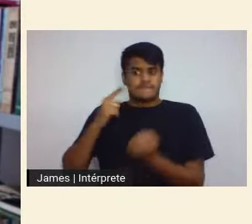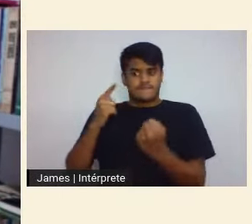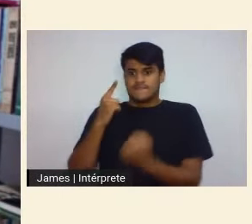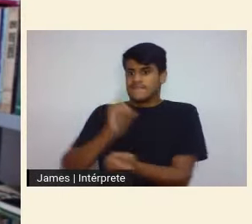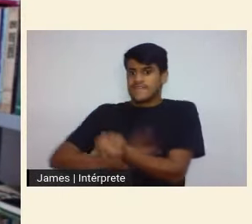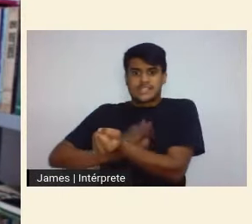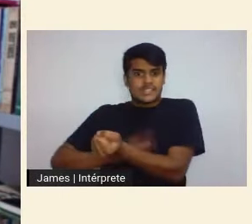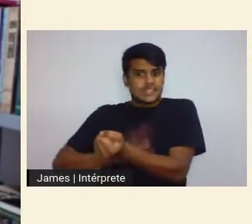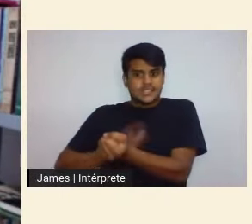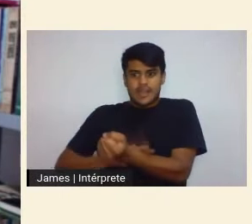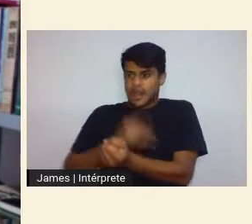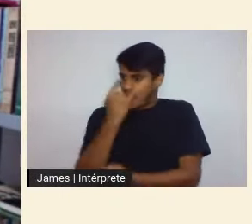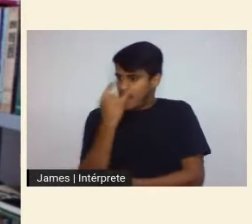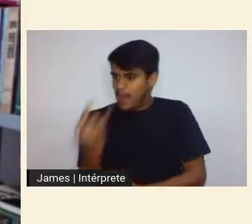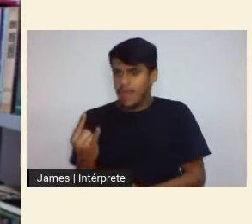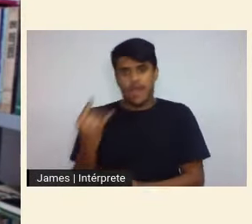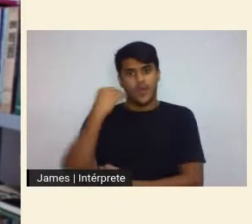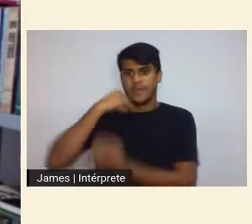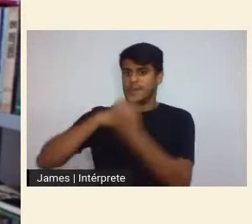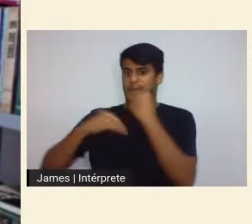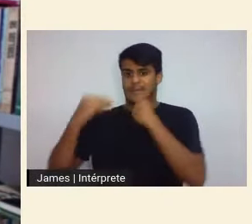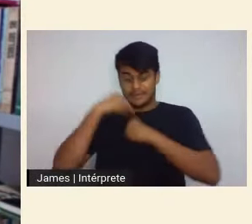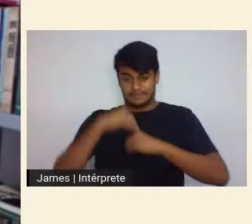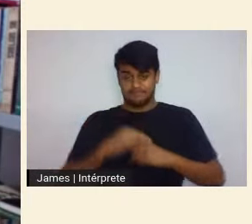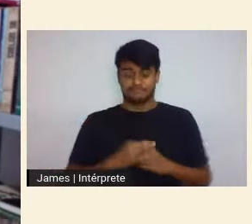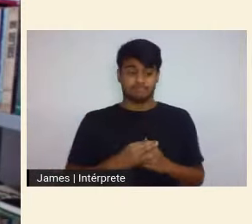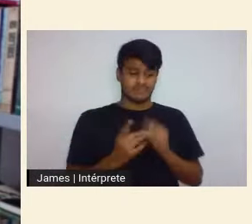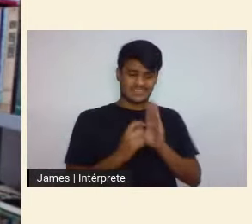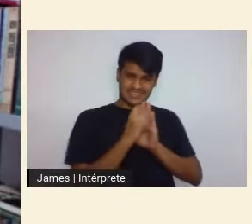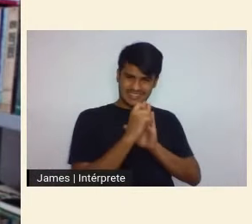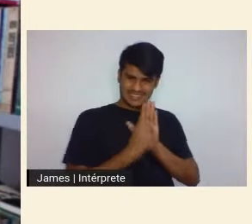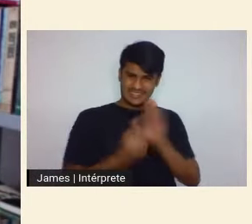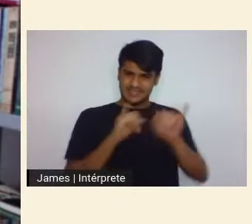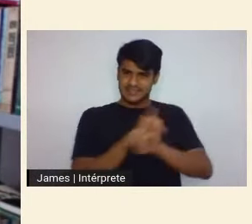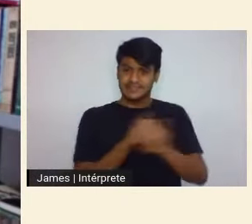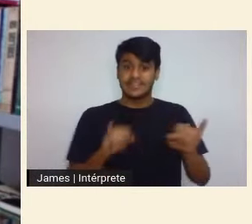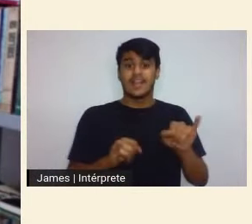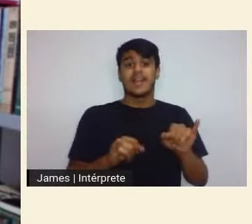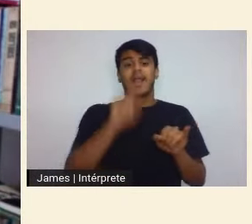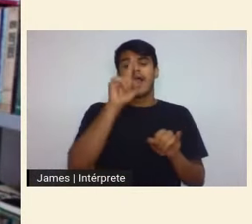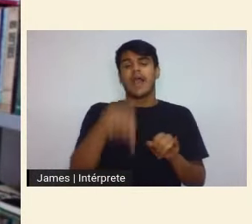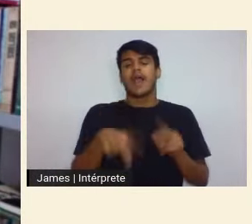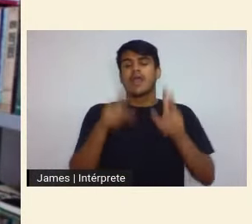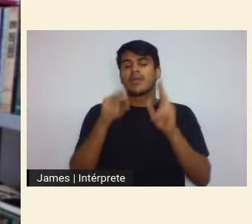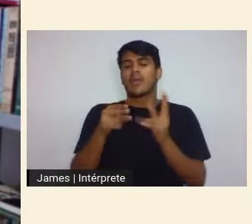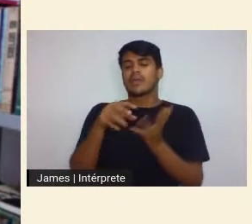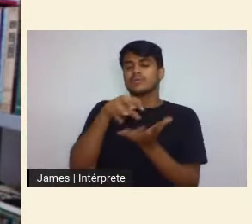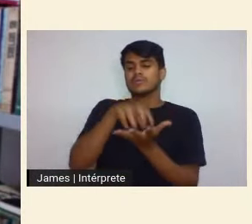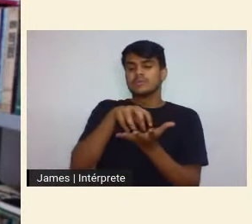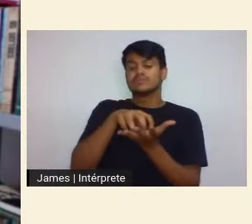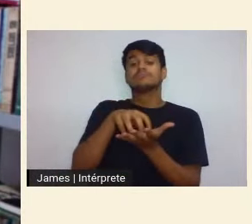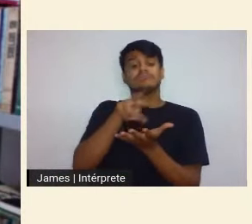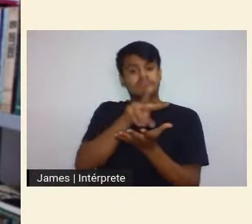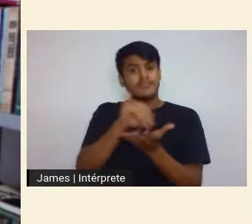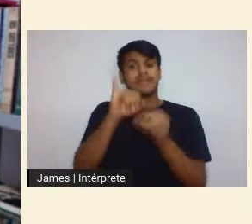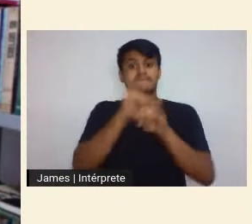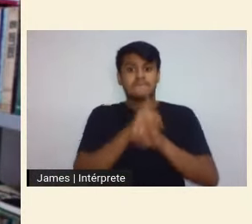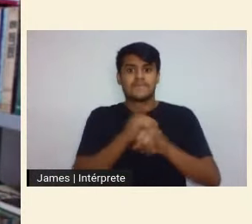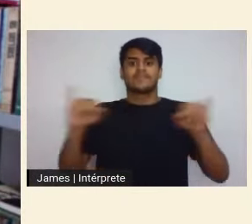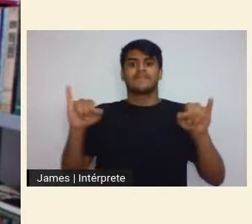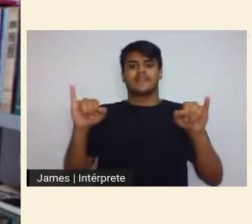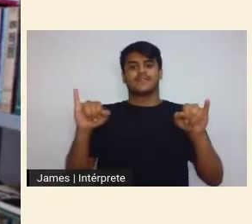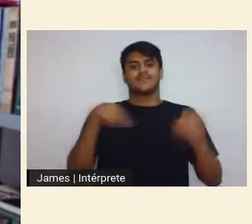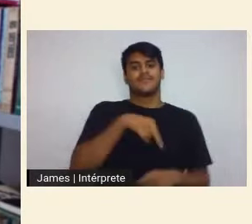dizer, esse texto, na verdade, vai ser o núcleo do tal manifesto regionalista. Ele